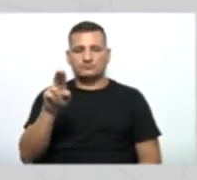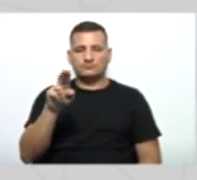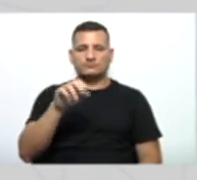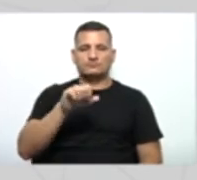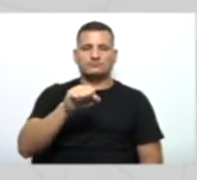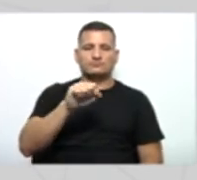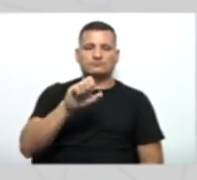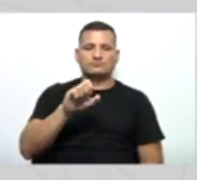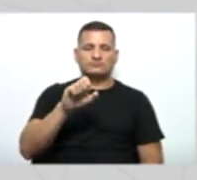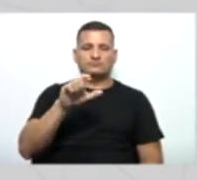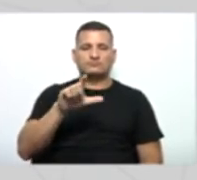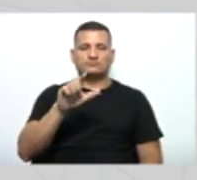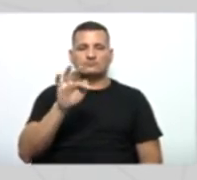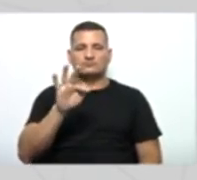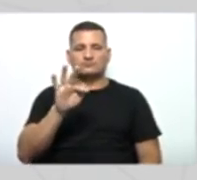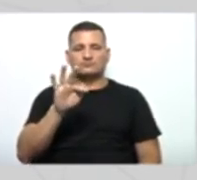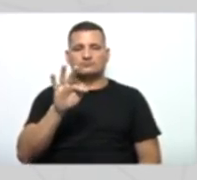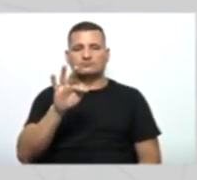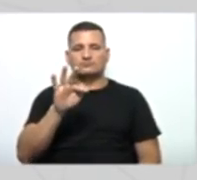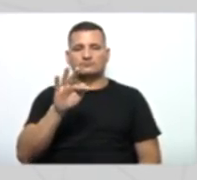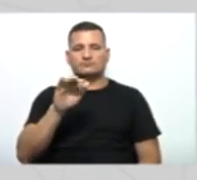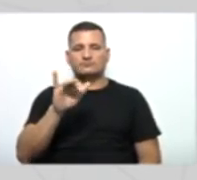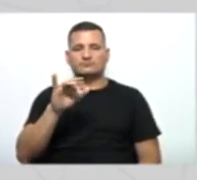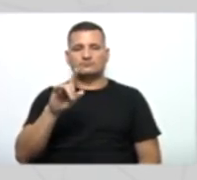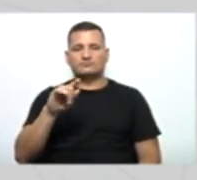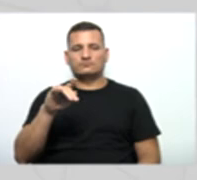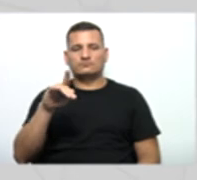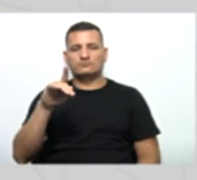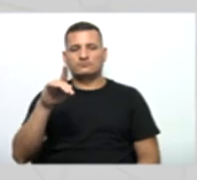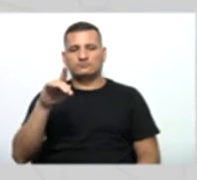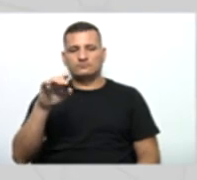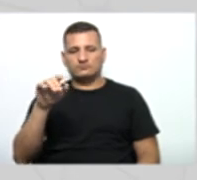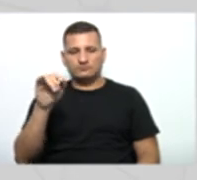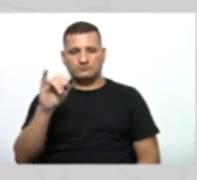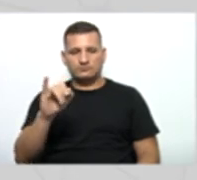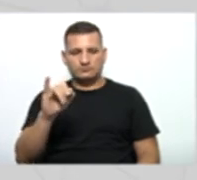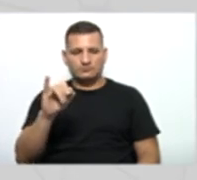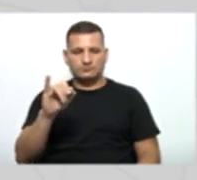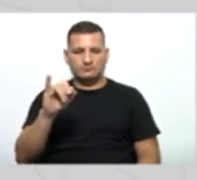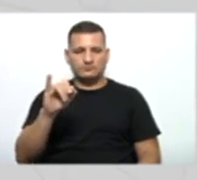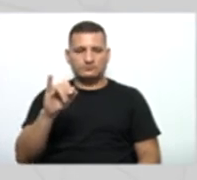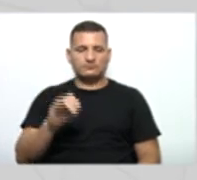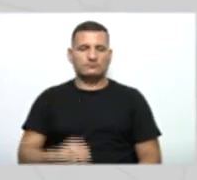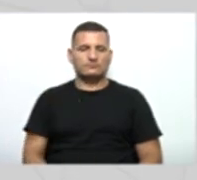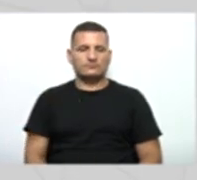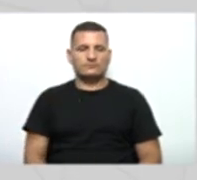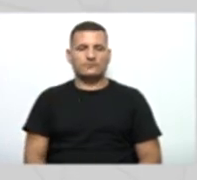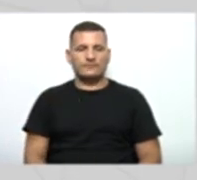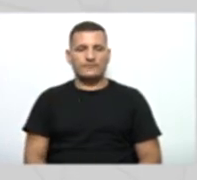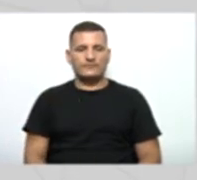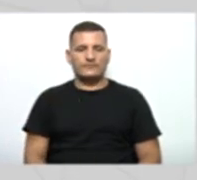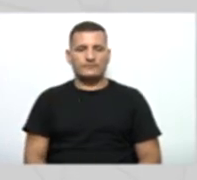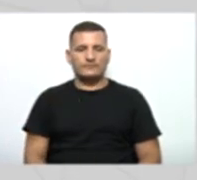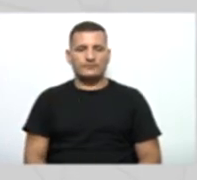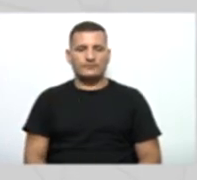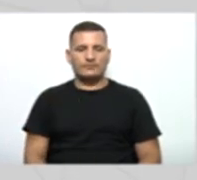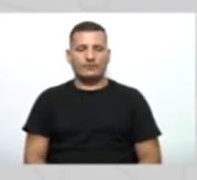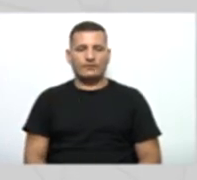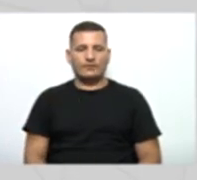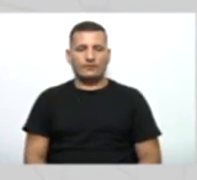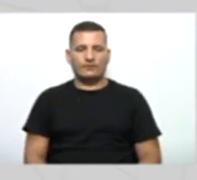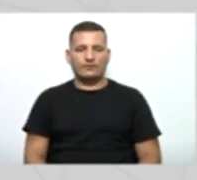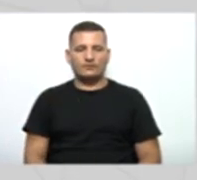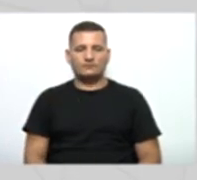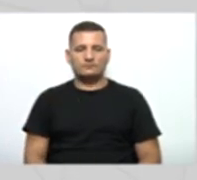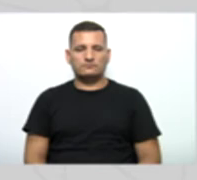self.underline_idade. Aí eu fiz o destaque aqui, ó, em laranja e azul. O atributo nome, como foi declarado normalmente, sem os underlines, é